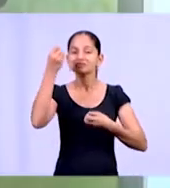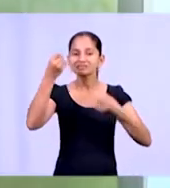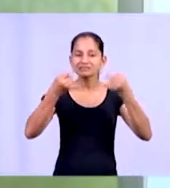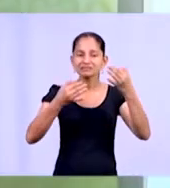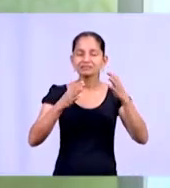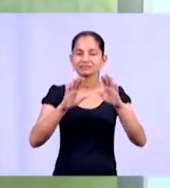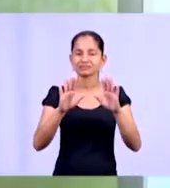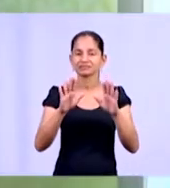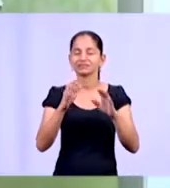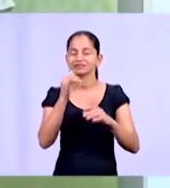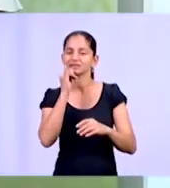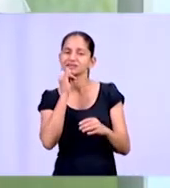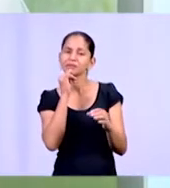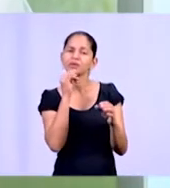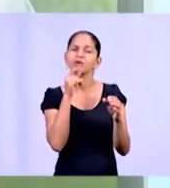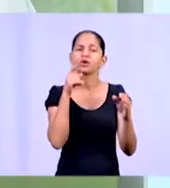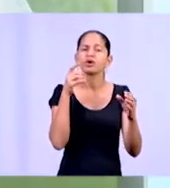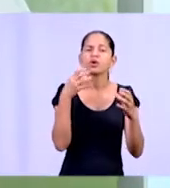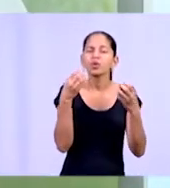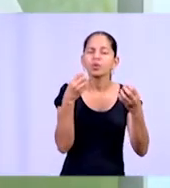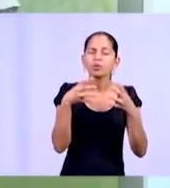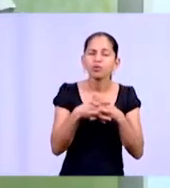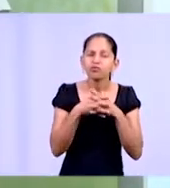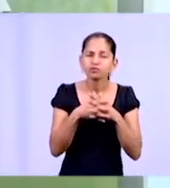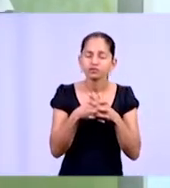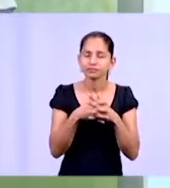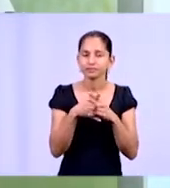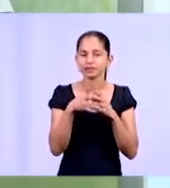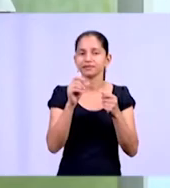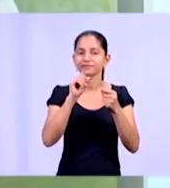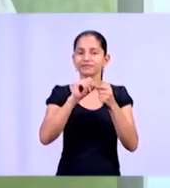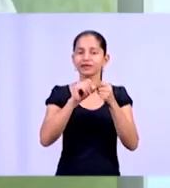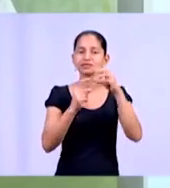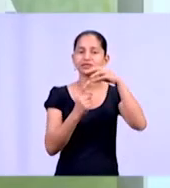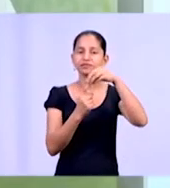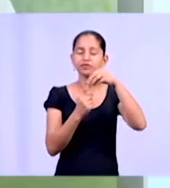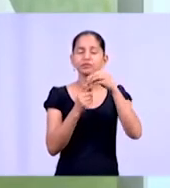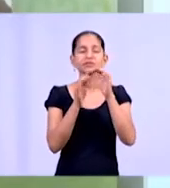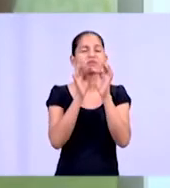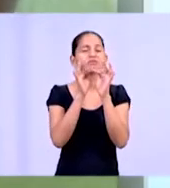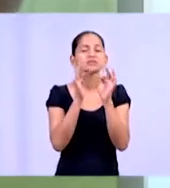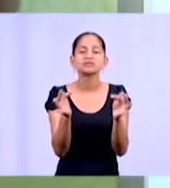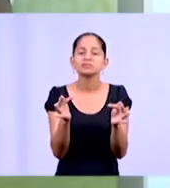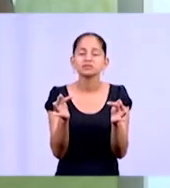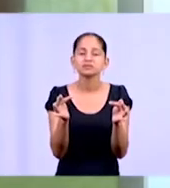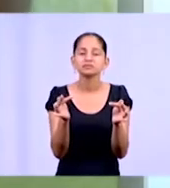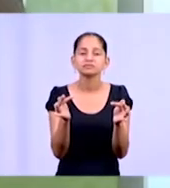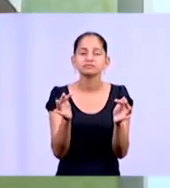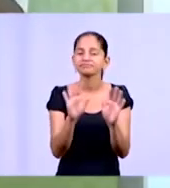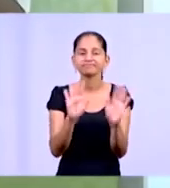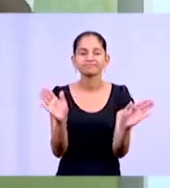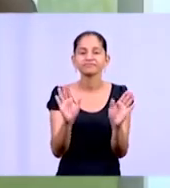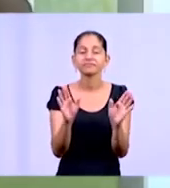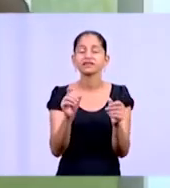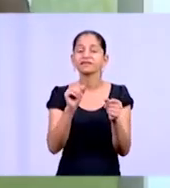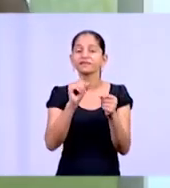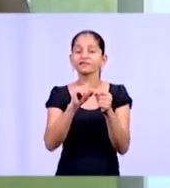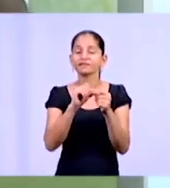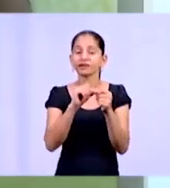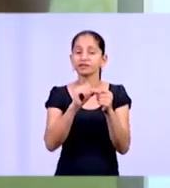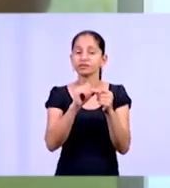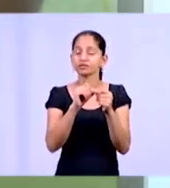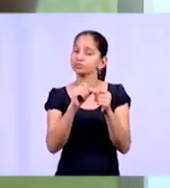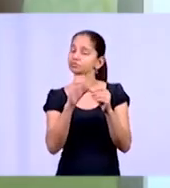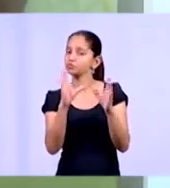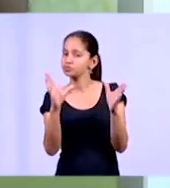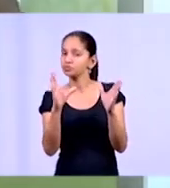deixar de ser complexo no computador. Então, ele define a informação de uma maneira mais simples, através de um código binário, quer dizer, um